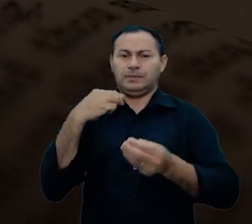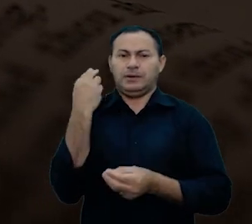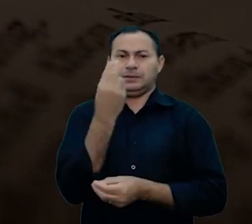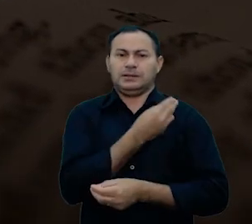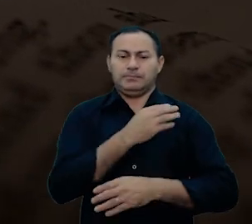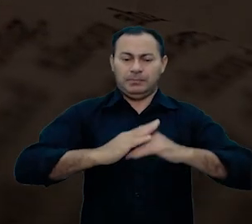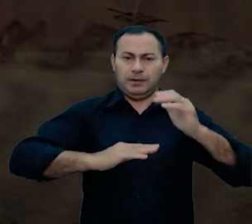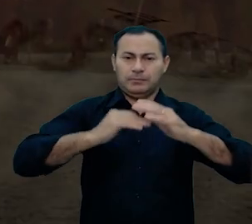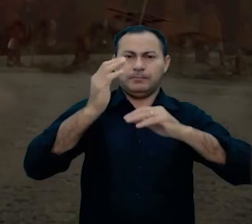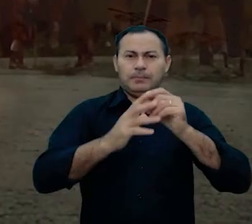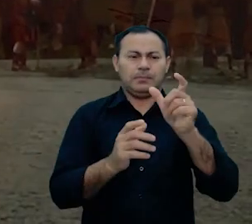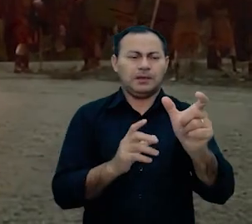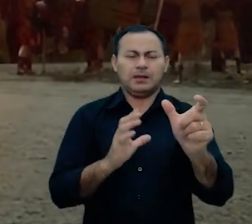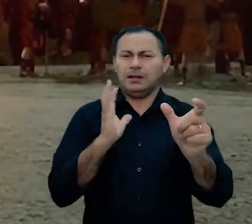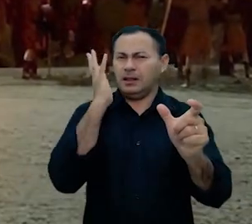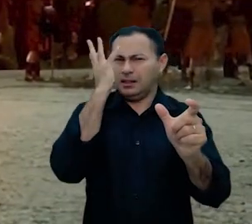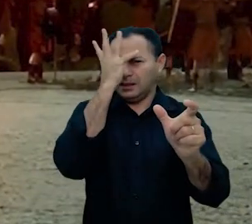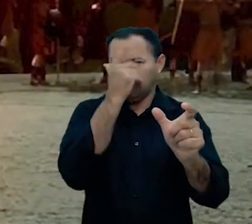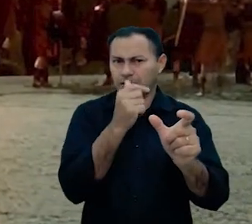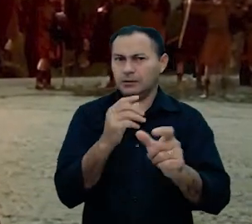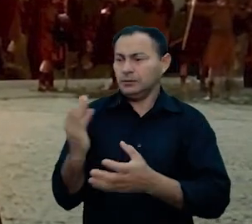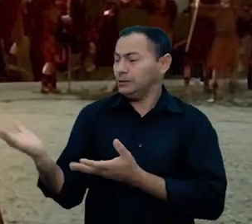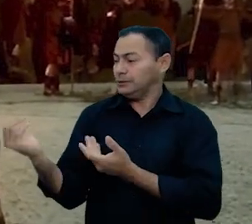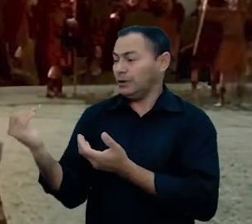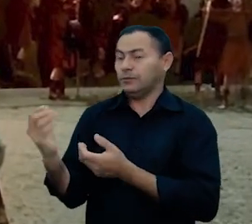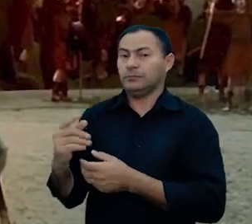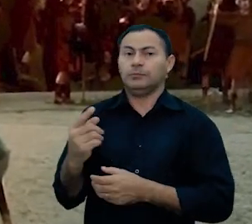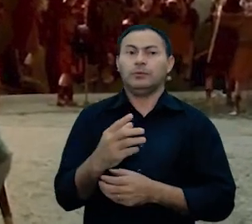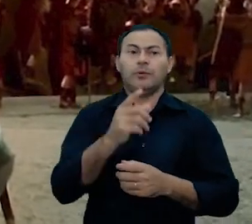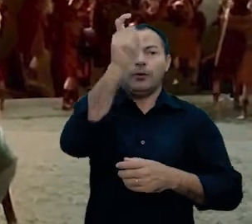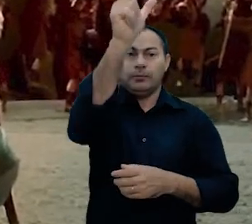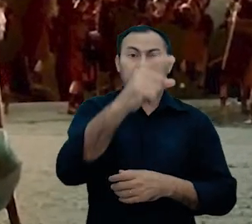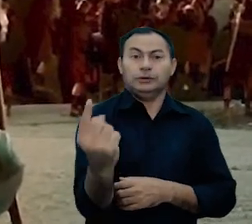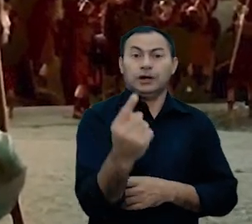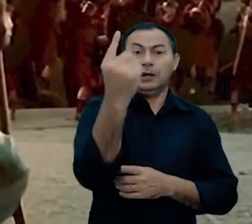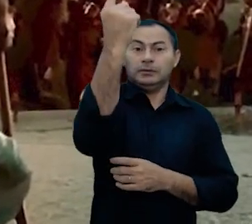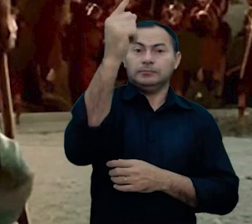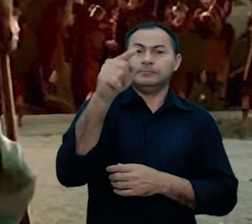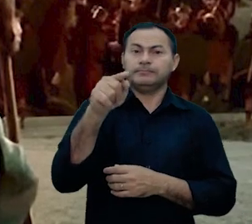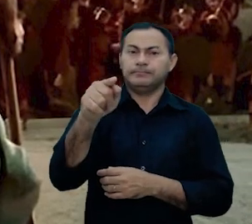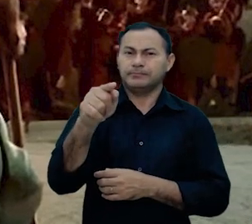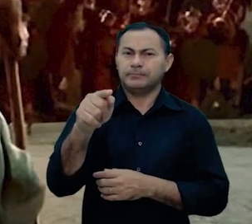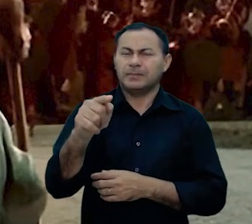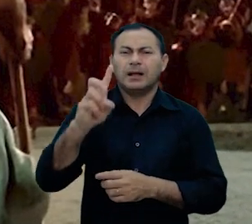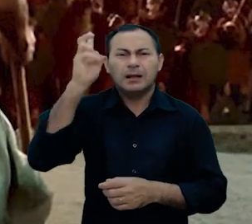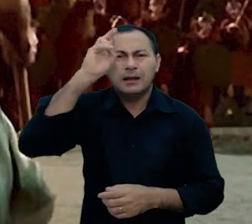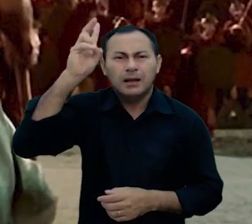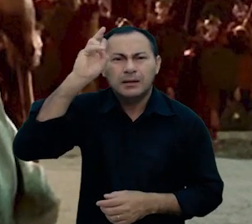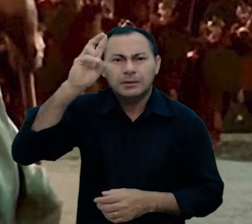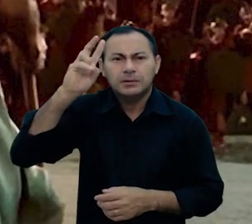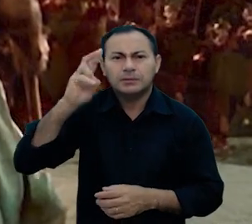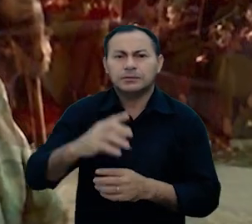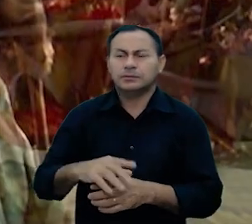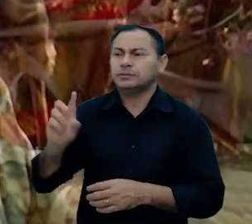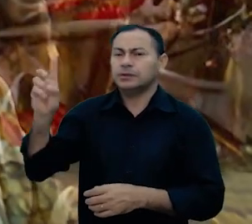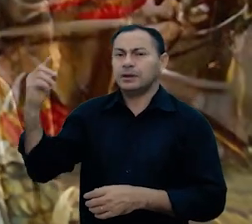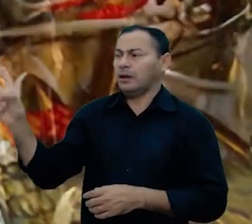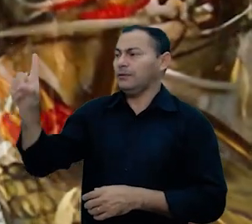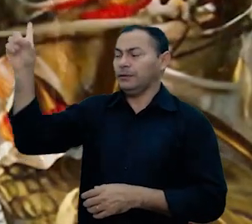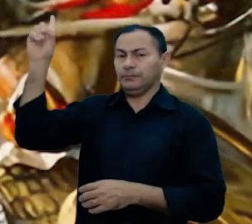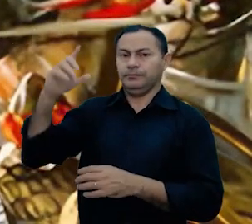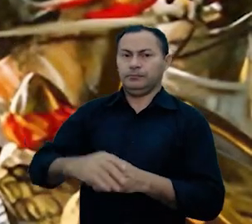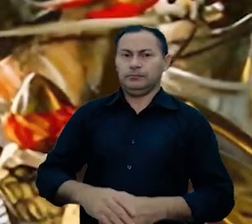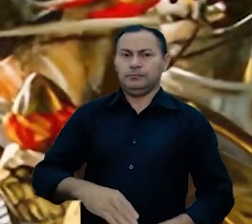nossas mãos. Que palavras impressionantes daquele moço para o gigante! Você provavelmente se lembra dessa história.